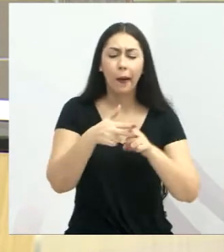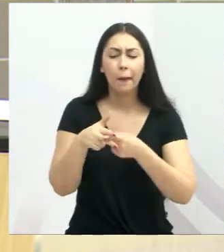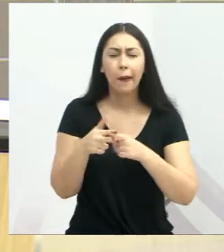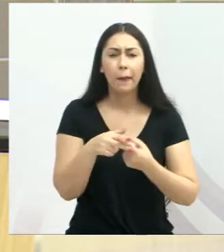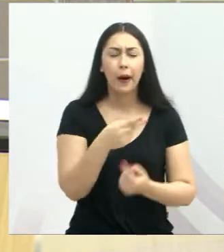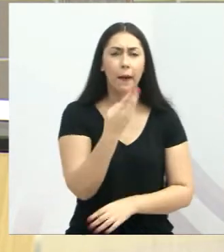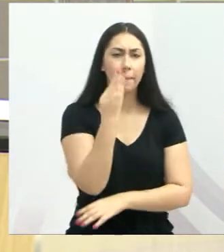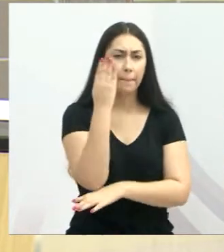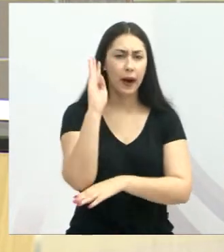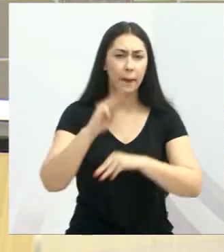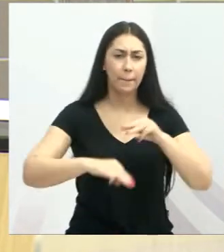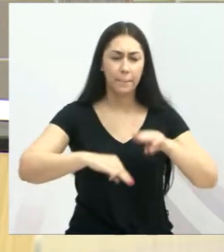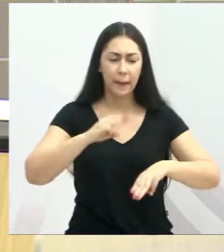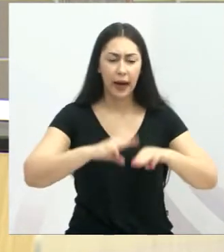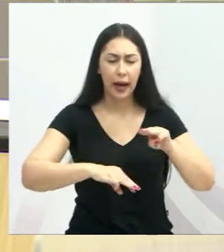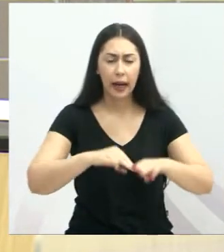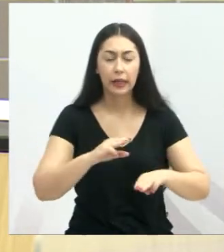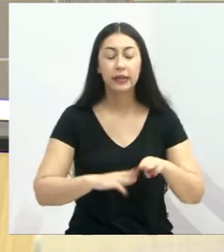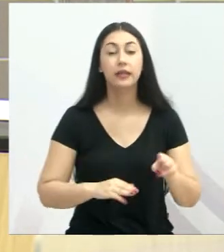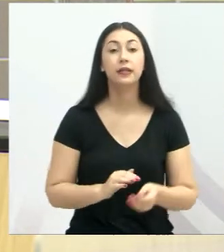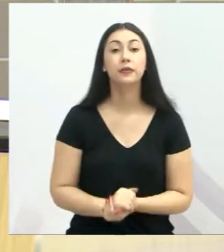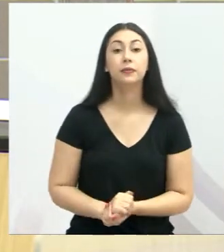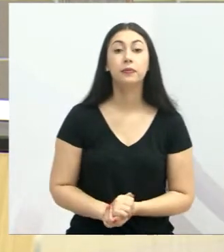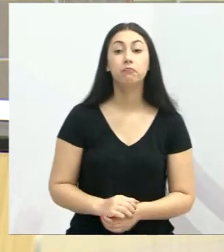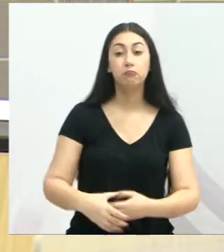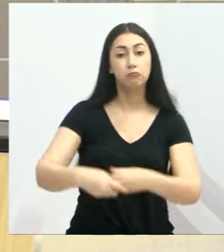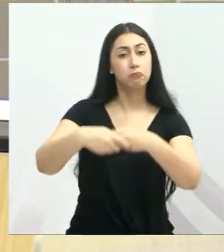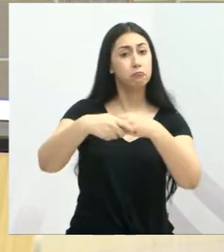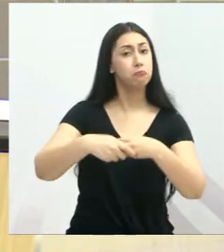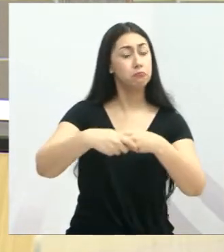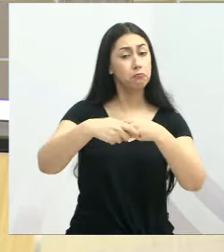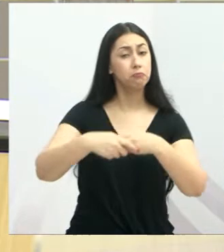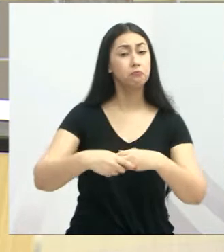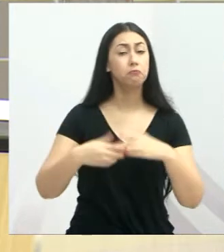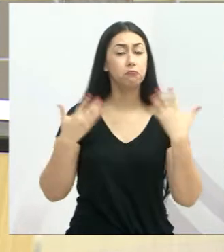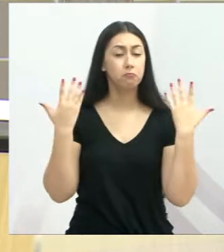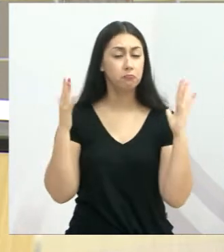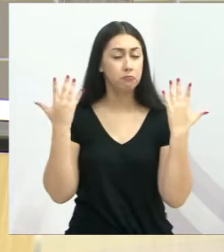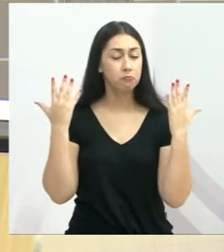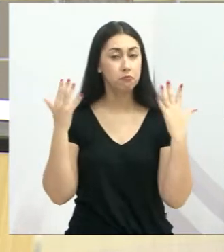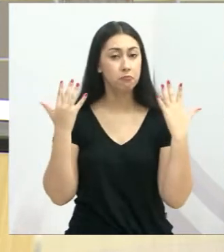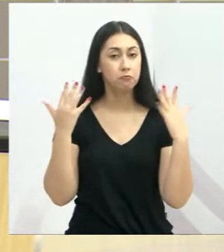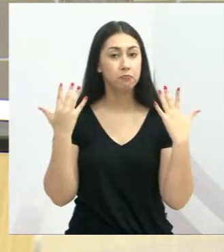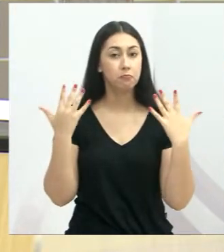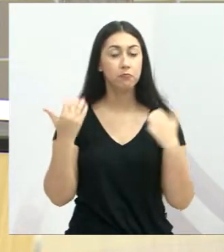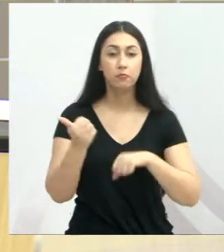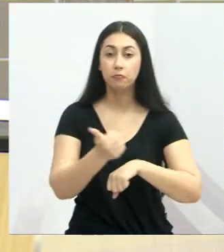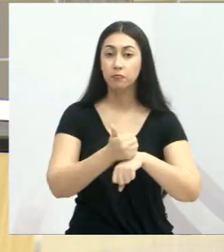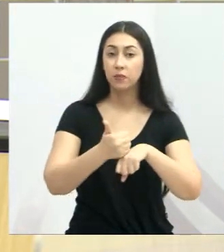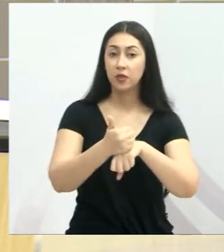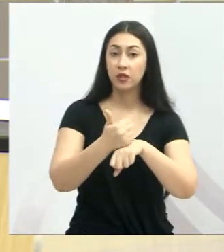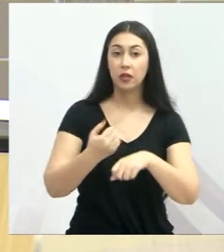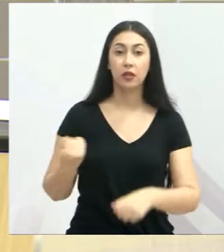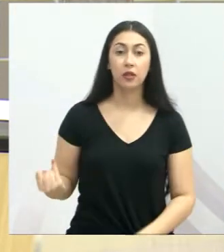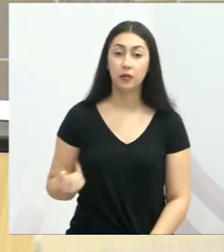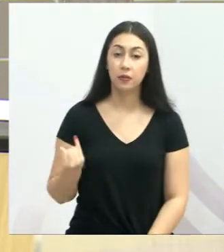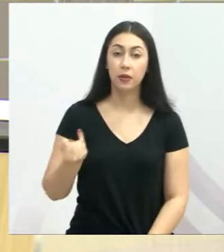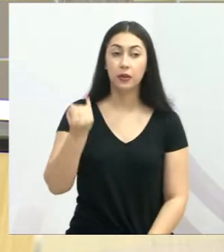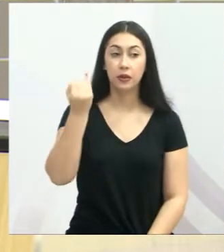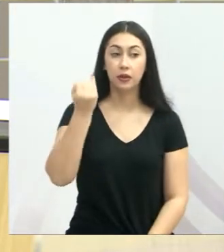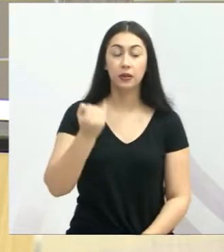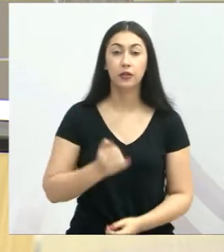oportunidade, então, consignamos nossos mais sinceros cumprimentos pelo transcurso da data comemorativa dedicada à importante